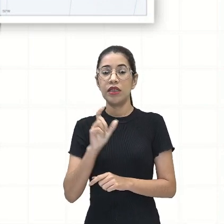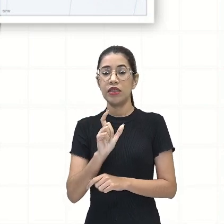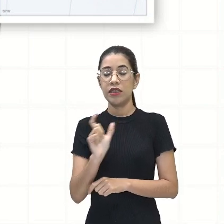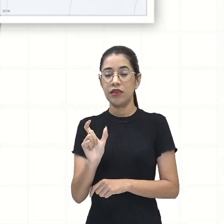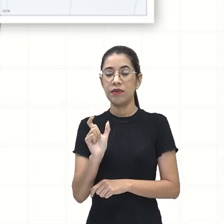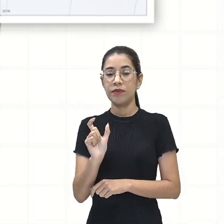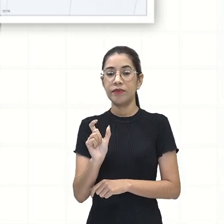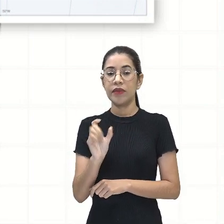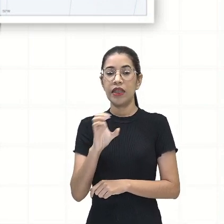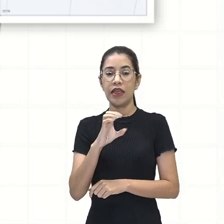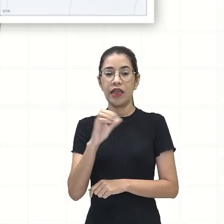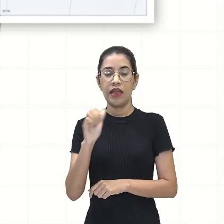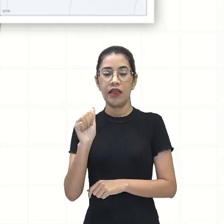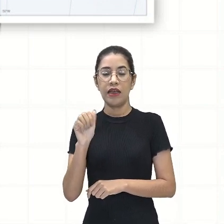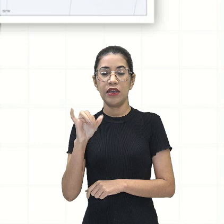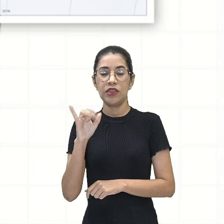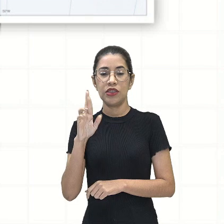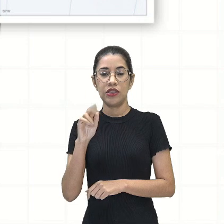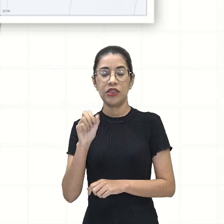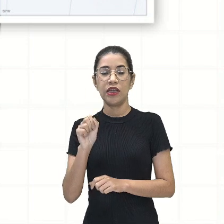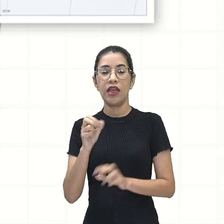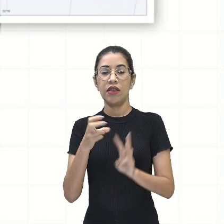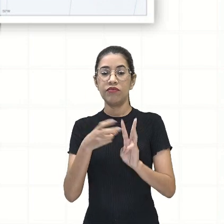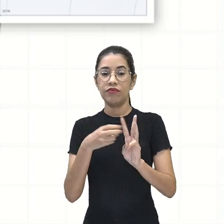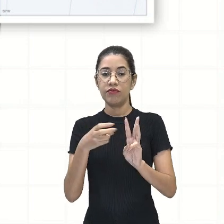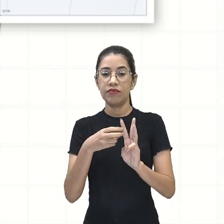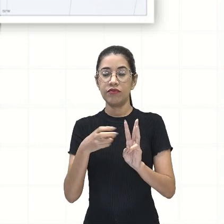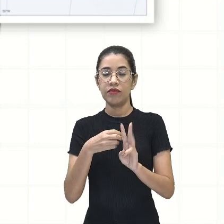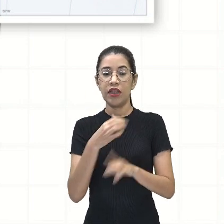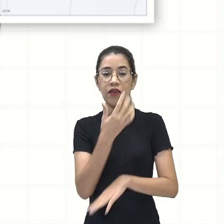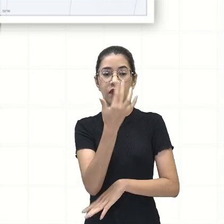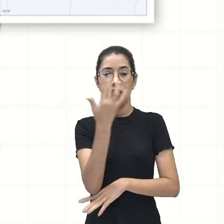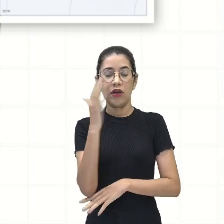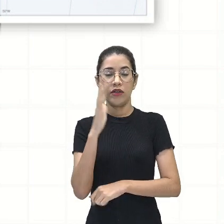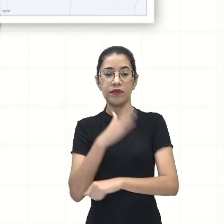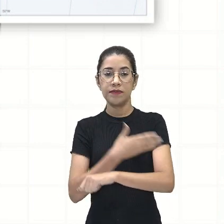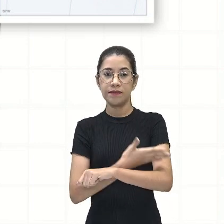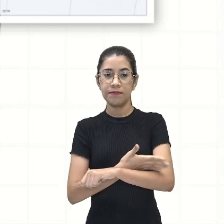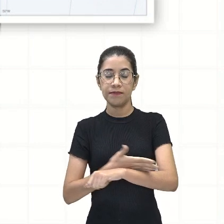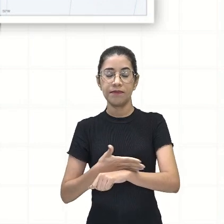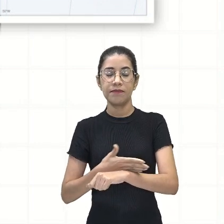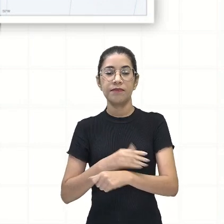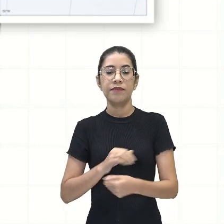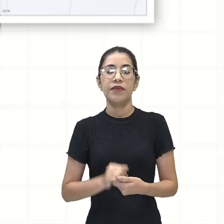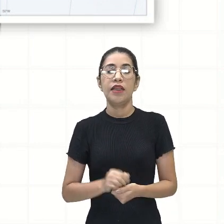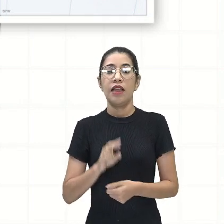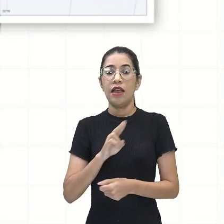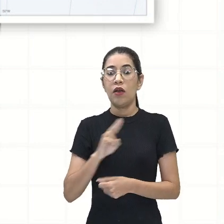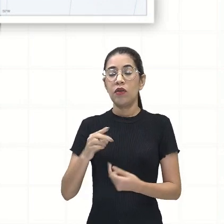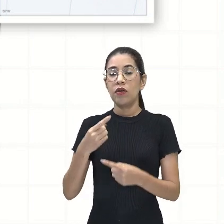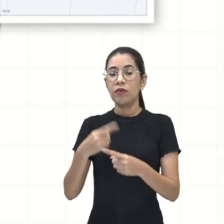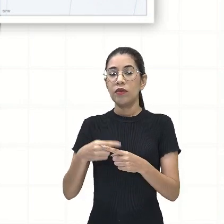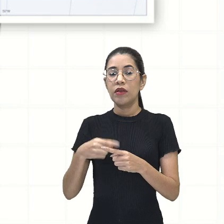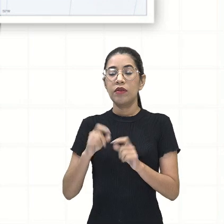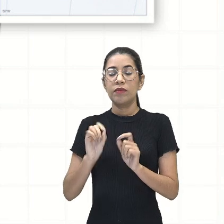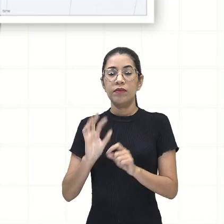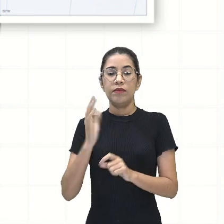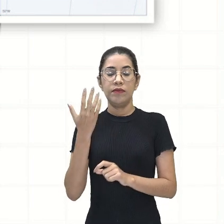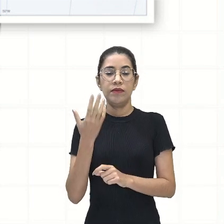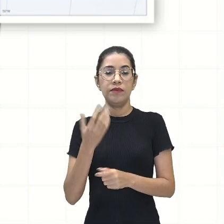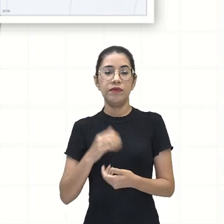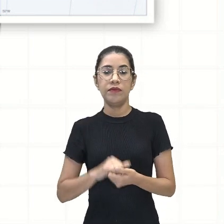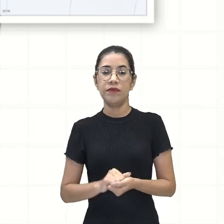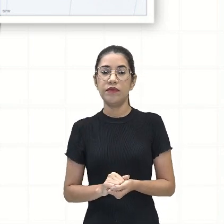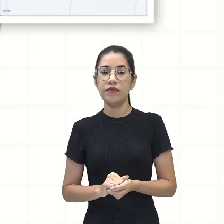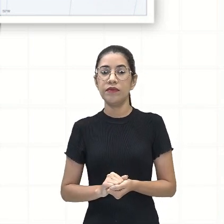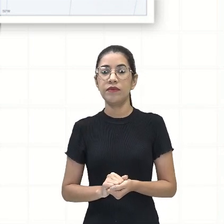está relacionado ao tupi-guarani, né, que significa floresta branca. Então, ela recebeu esse nome na língua tupi-guarani